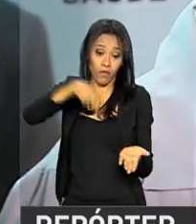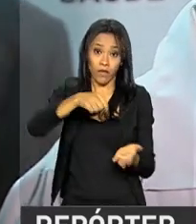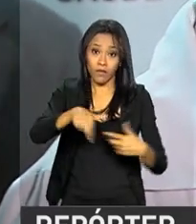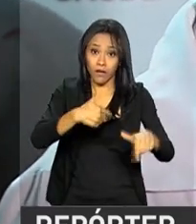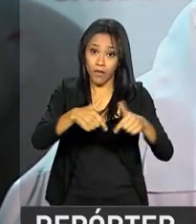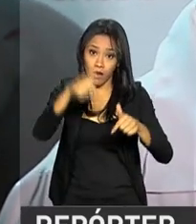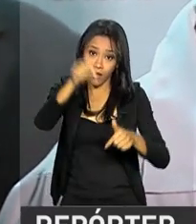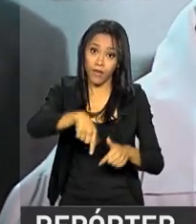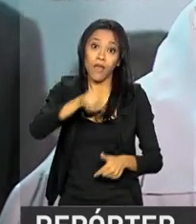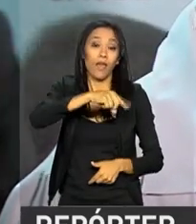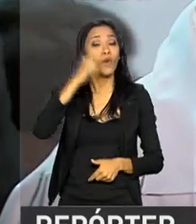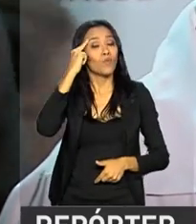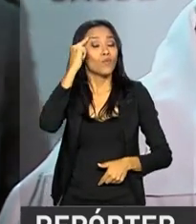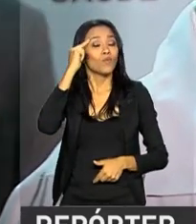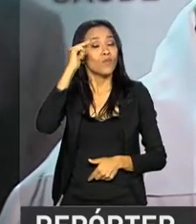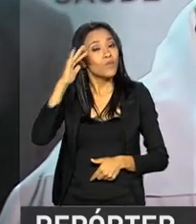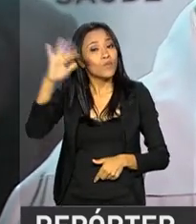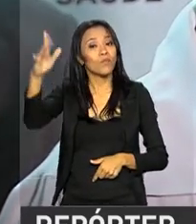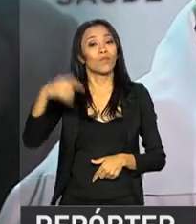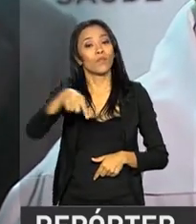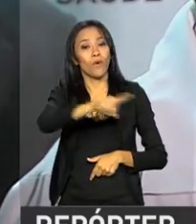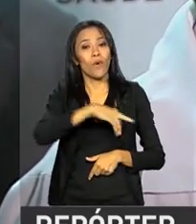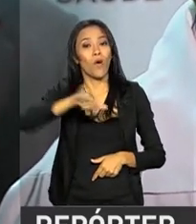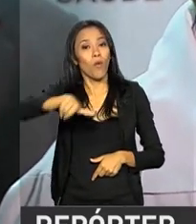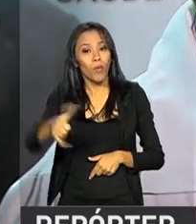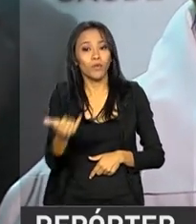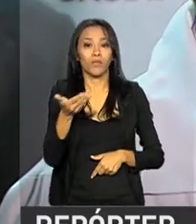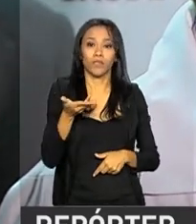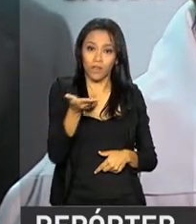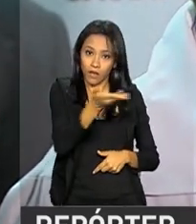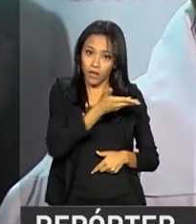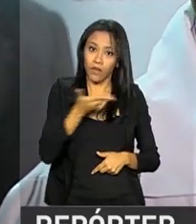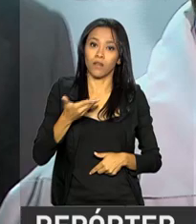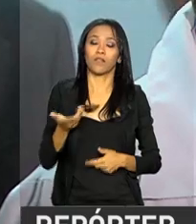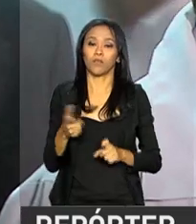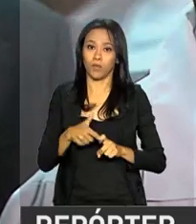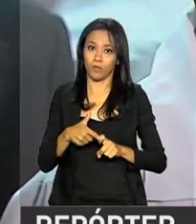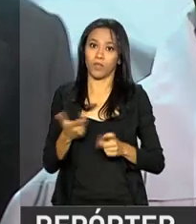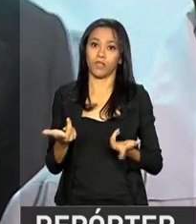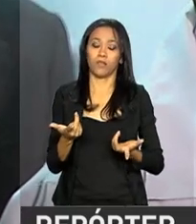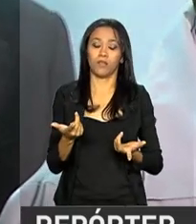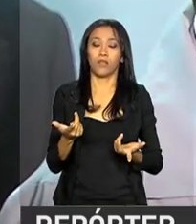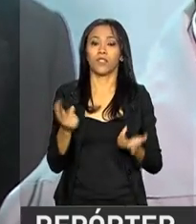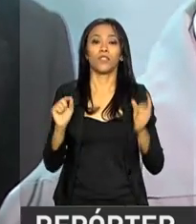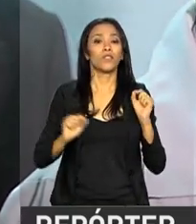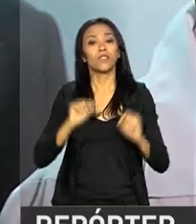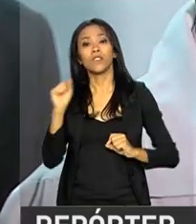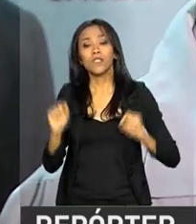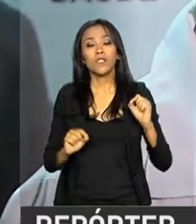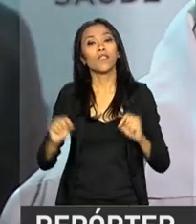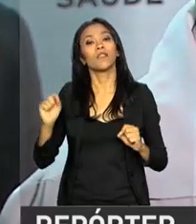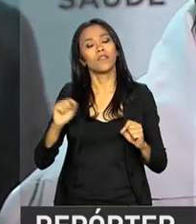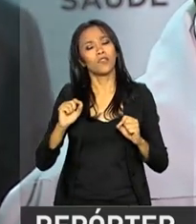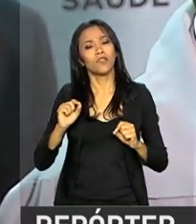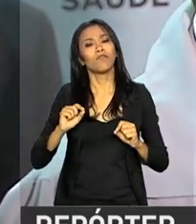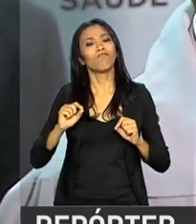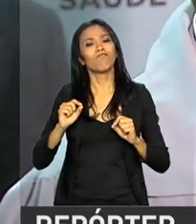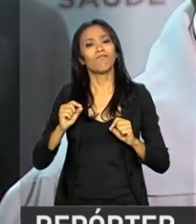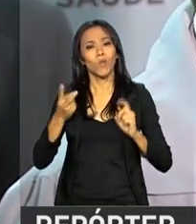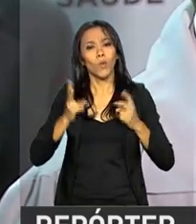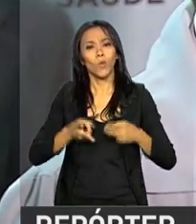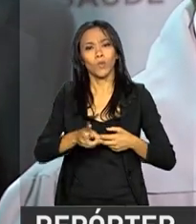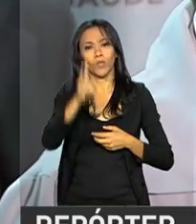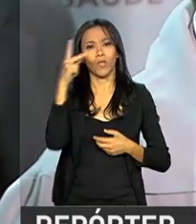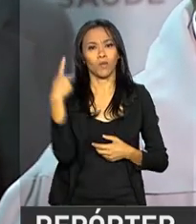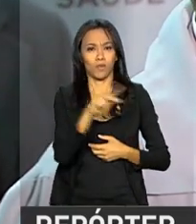que cada um realiza na sua vida é uma oportunidade de poder é cumprir a sua determinação a sua razão